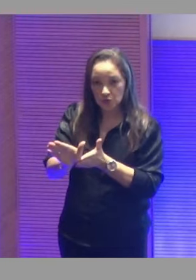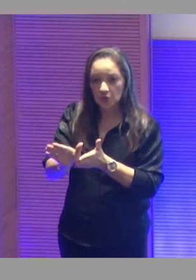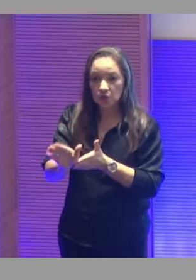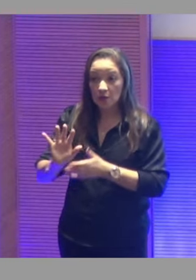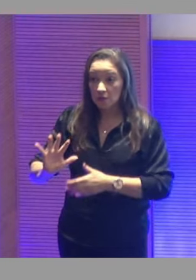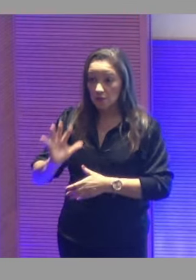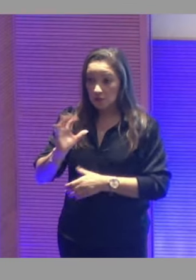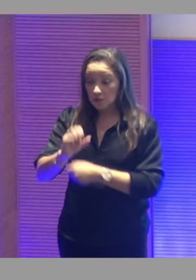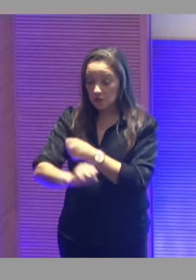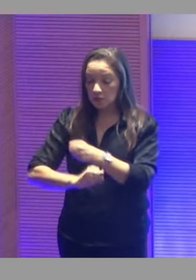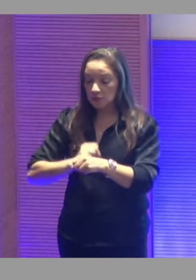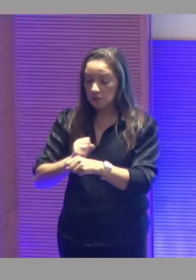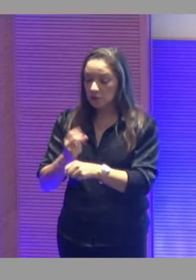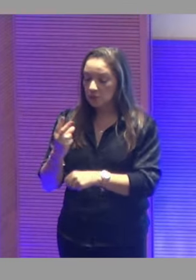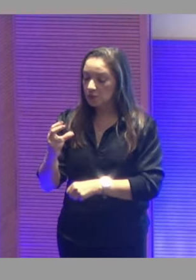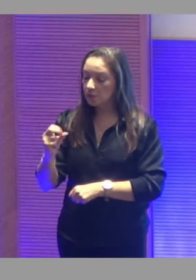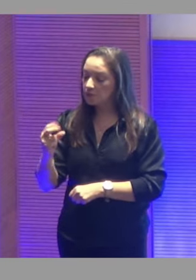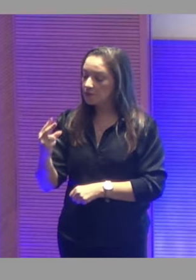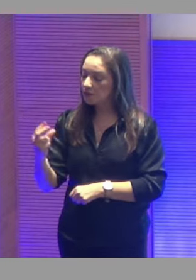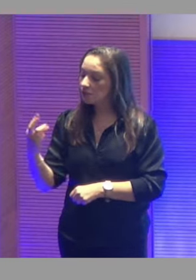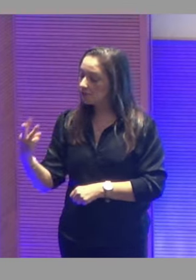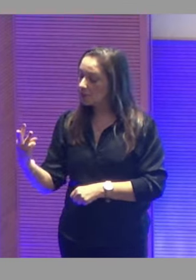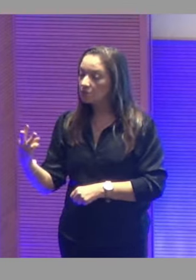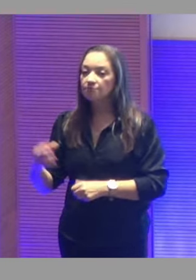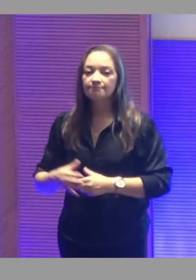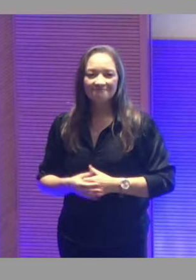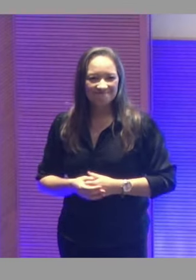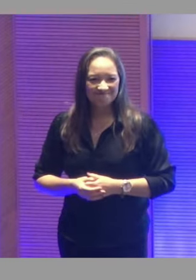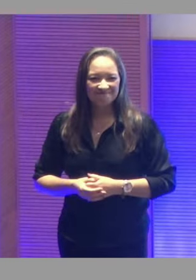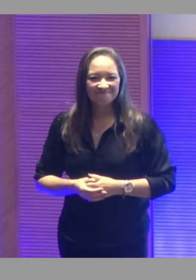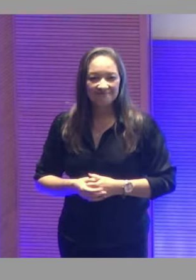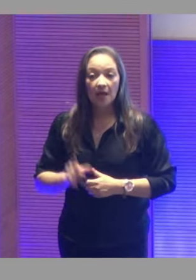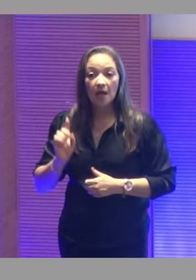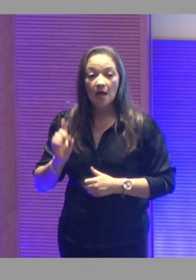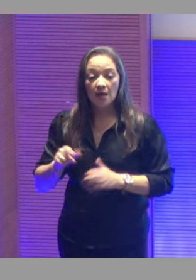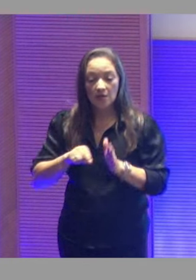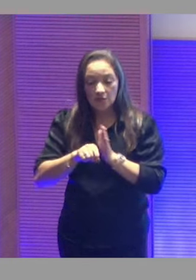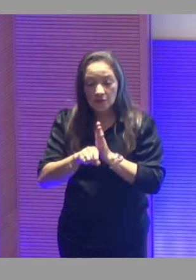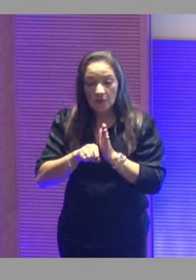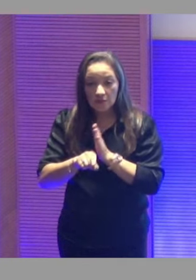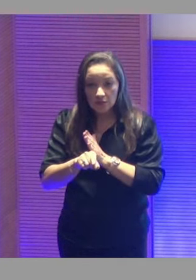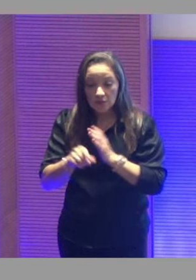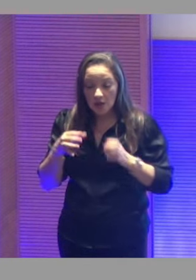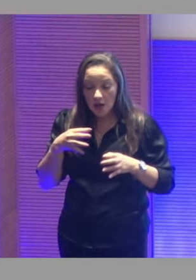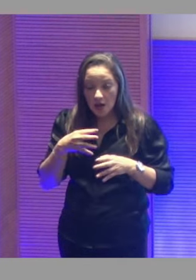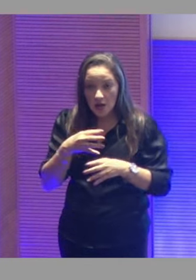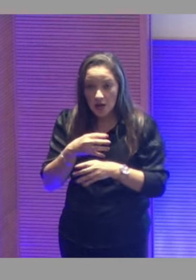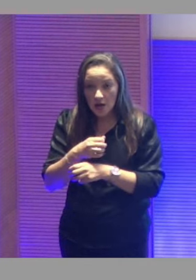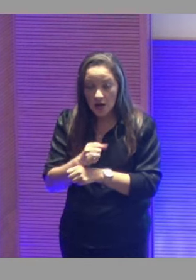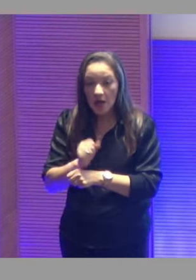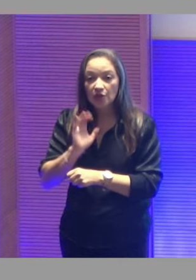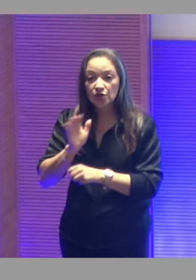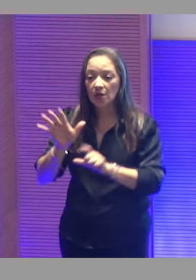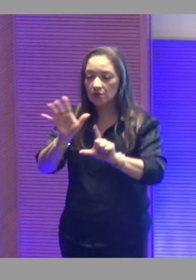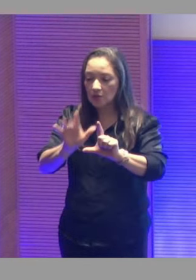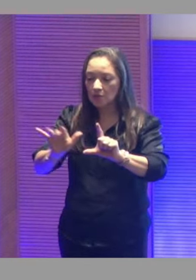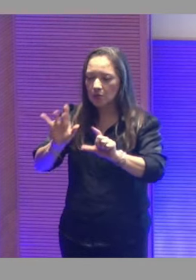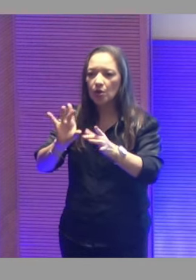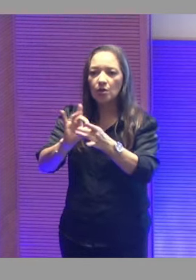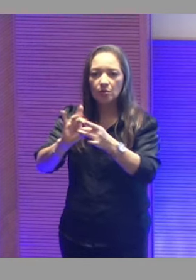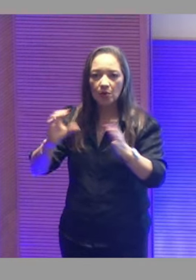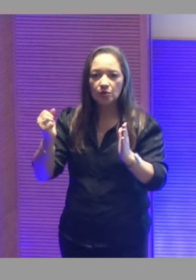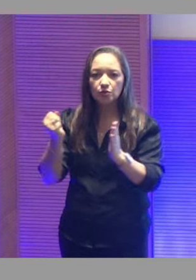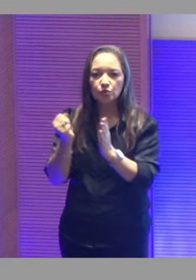2023 e gostaria também de informar que estes inventários já estão disponíveis na nossa plataforma registr